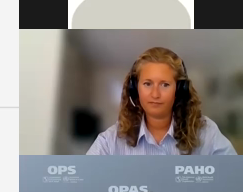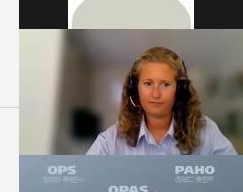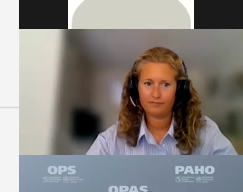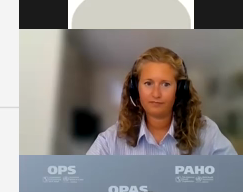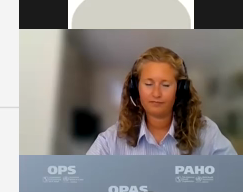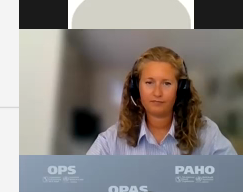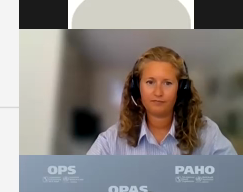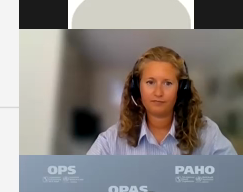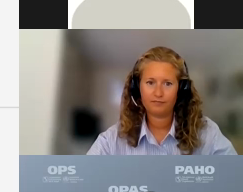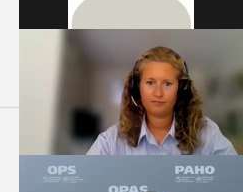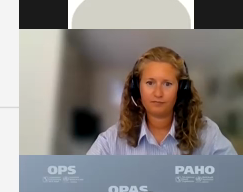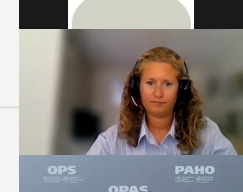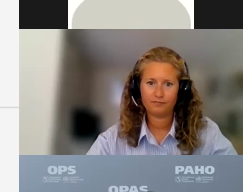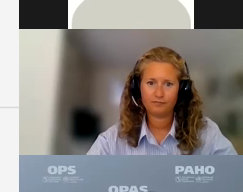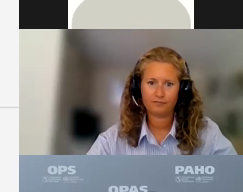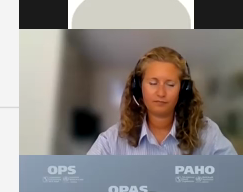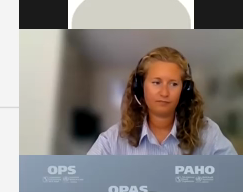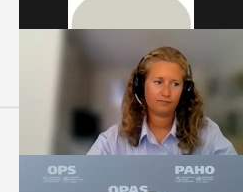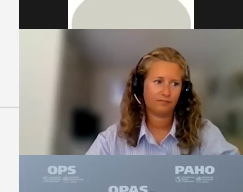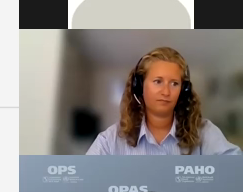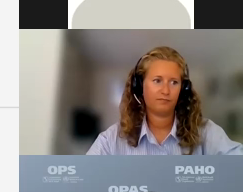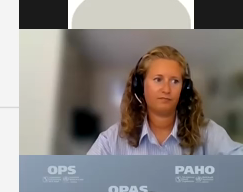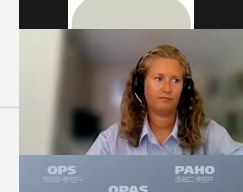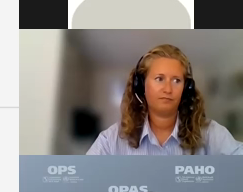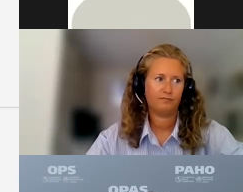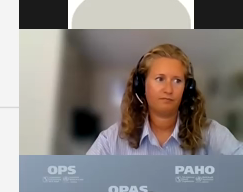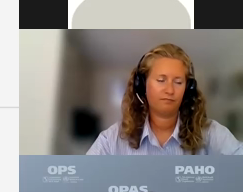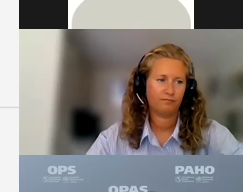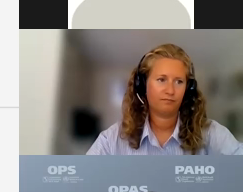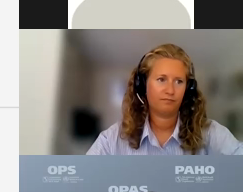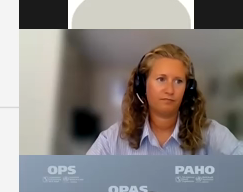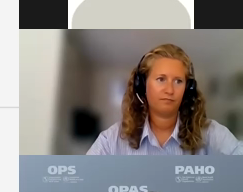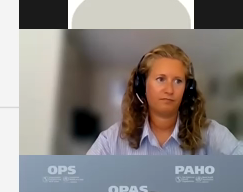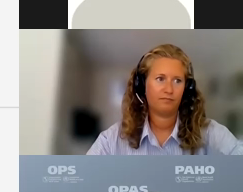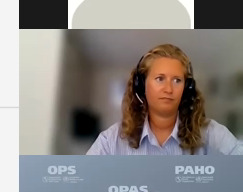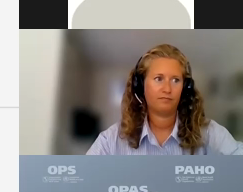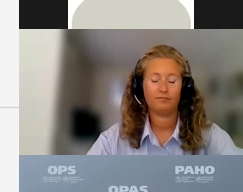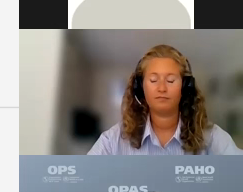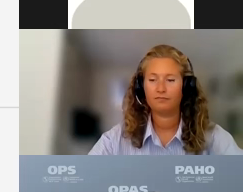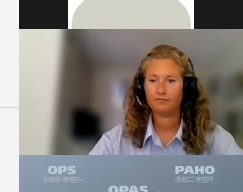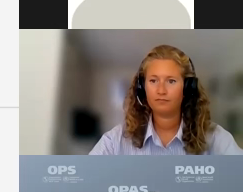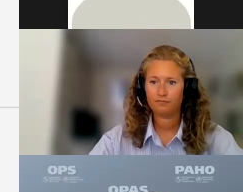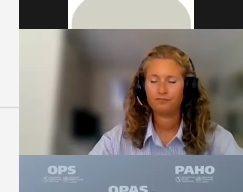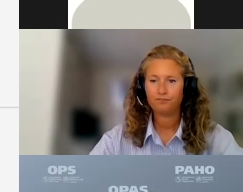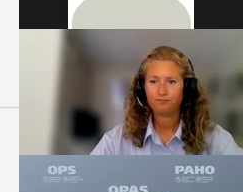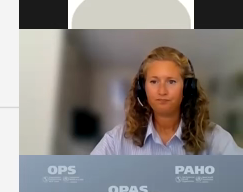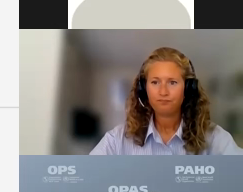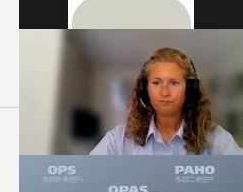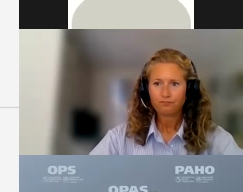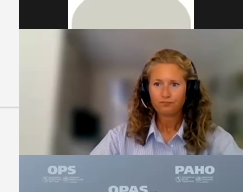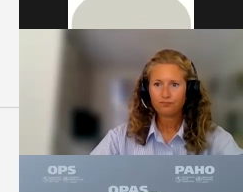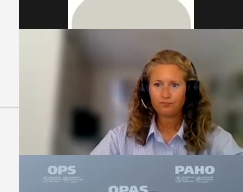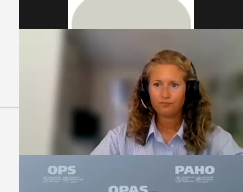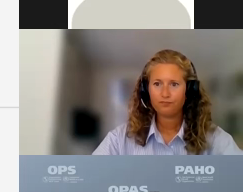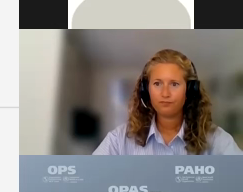do Zoom, há um logo de interpretação. Vocês podem ter acesso a qualquer